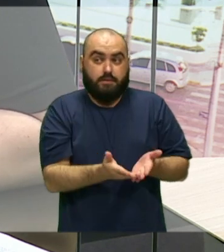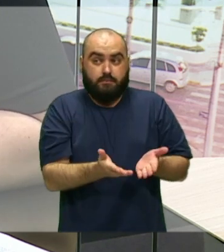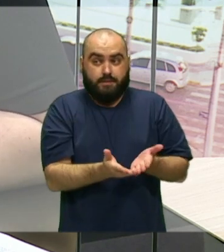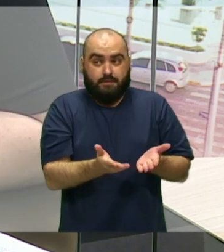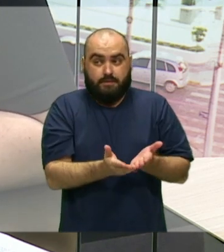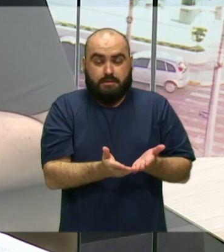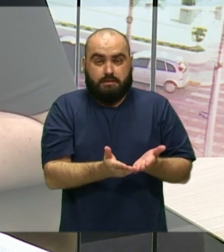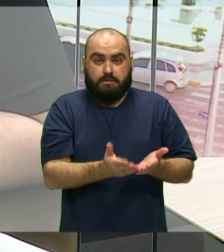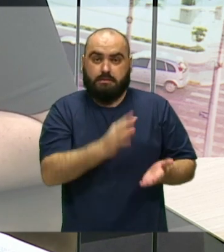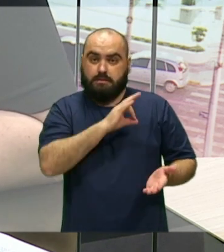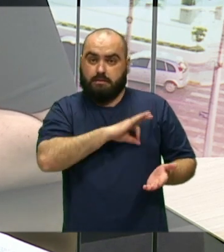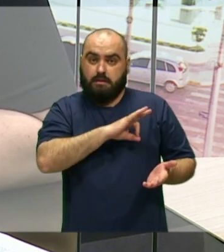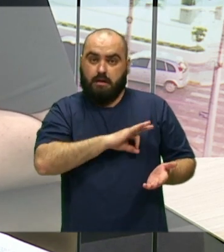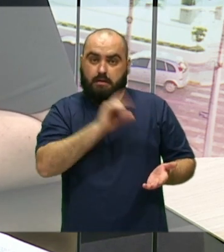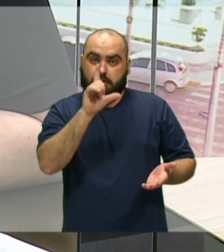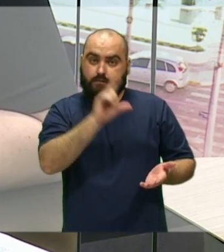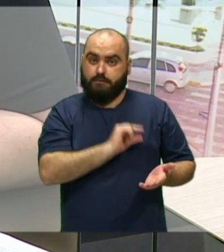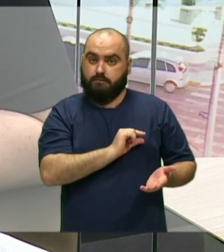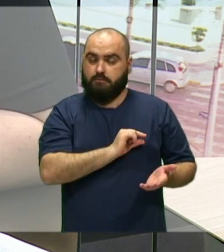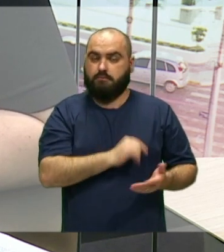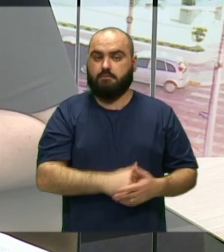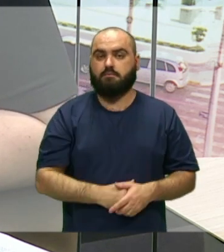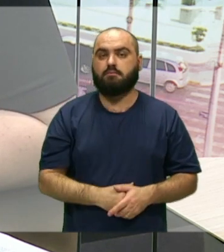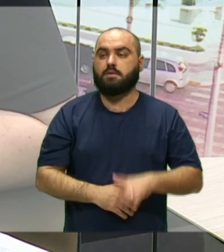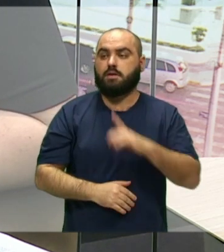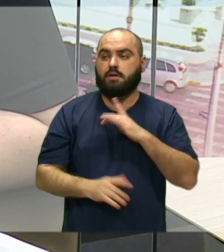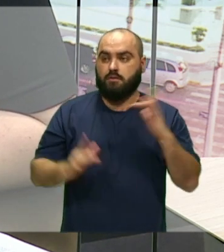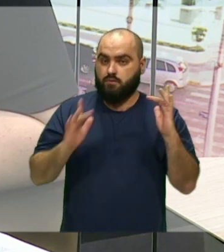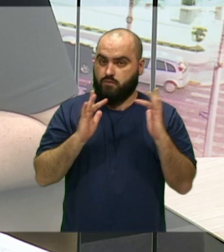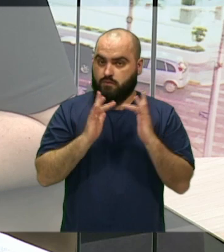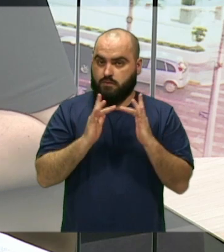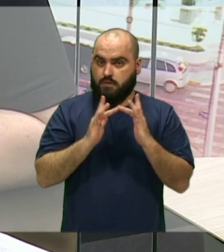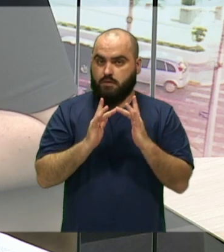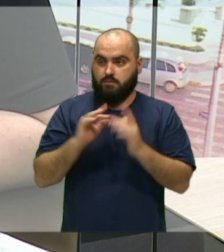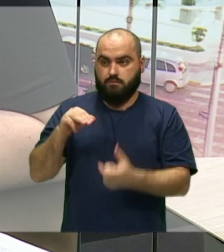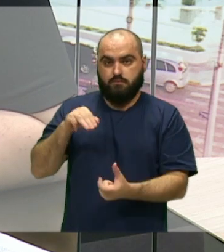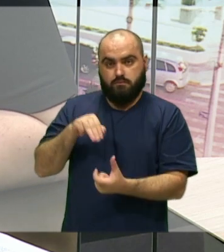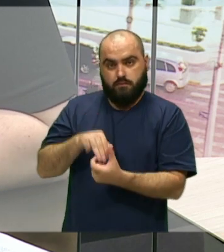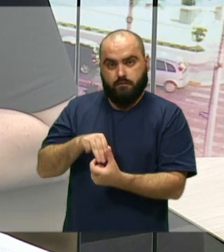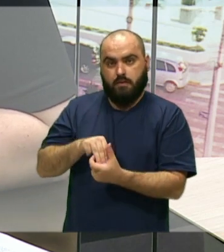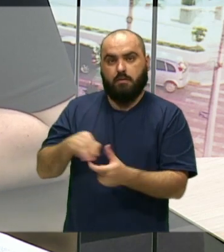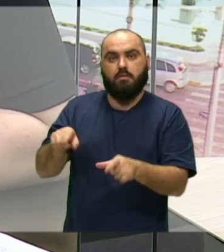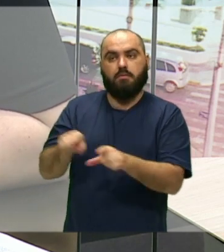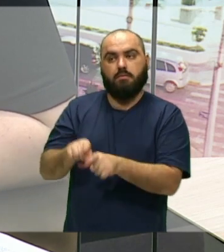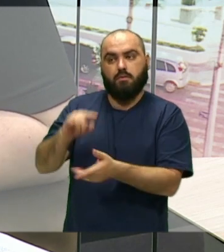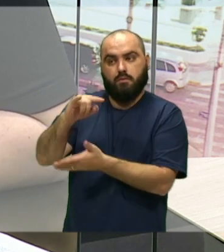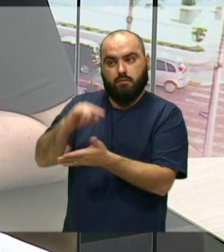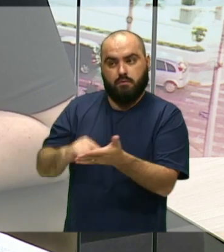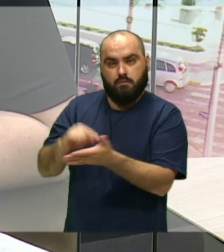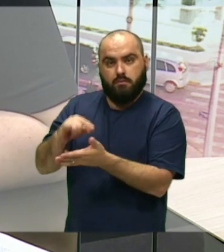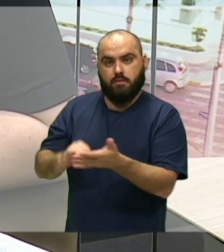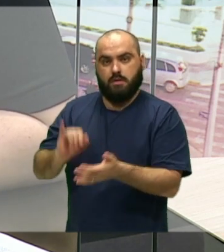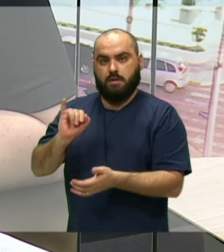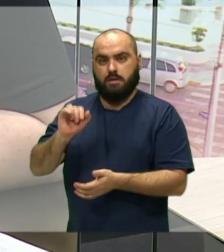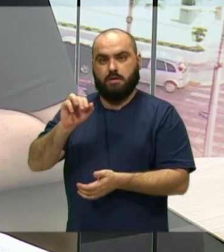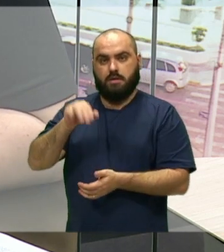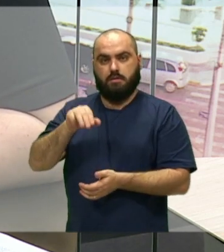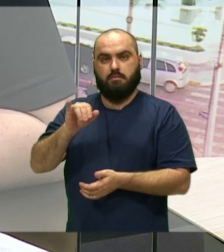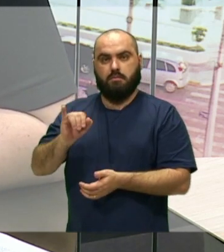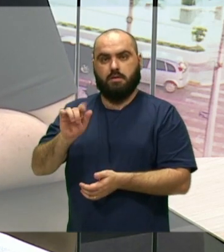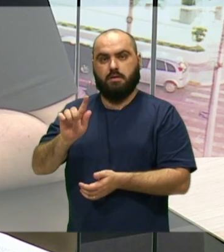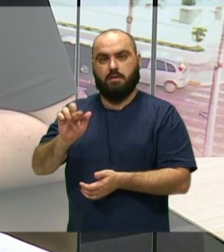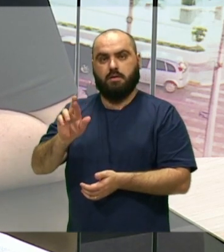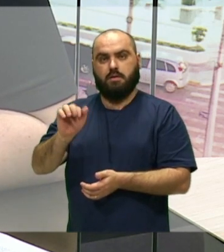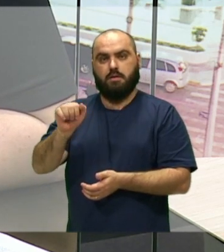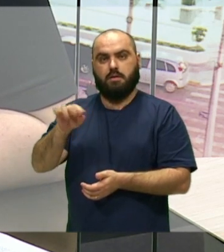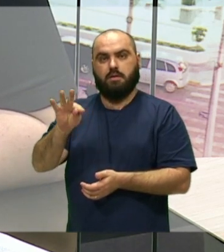também Além disso temos um convênio eh com a Univale que faz documentação de migrantes que ajuda né